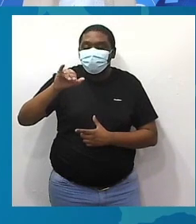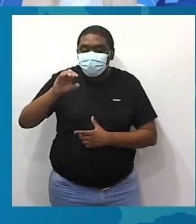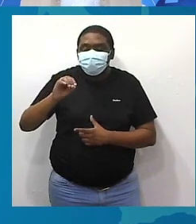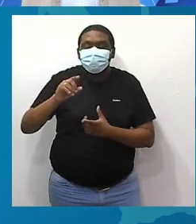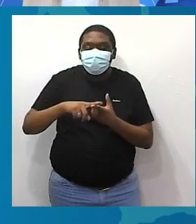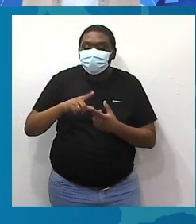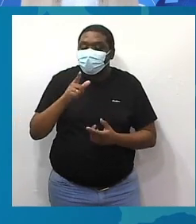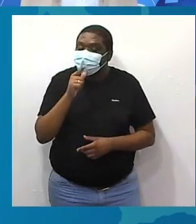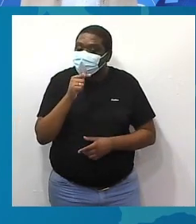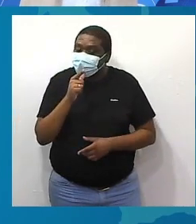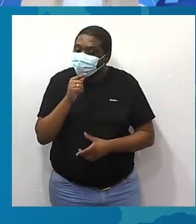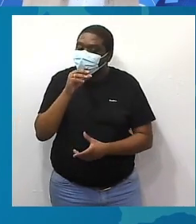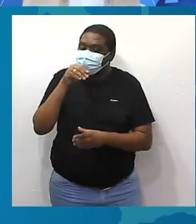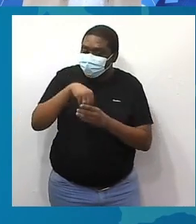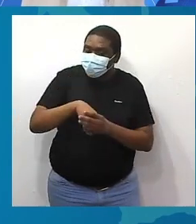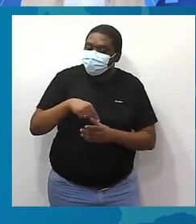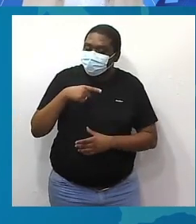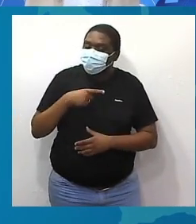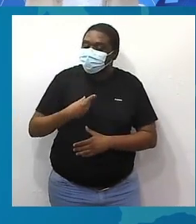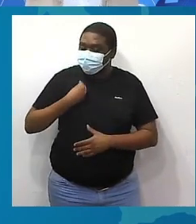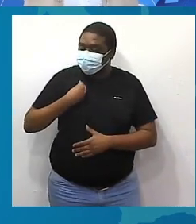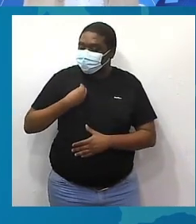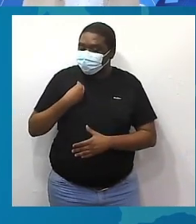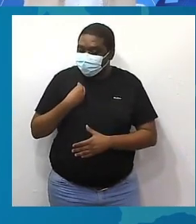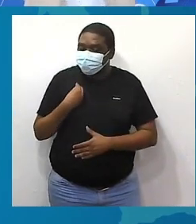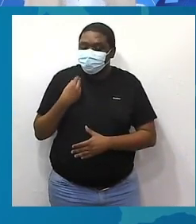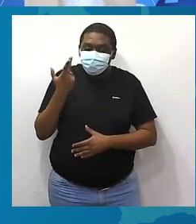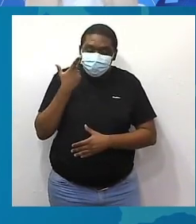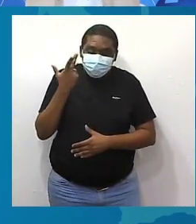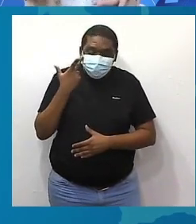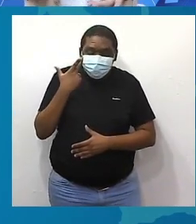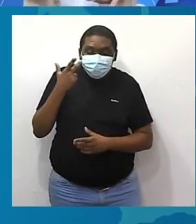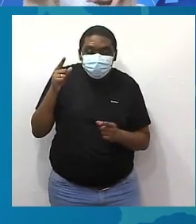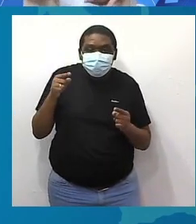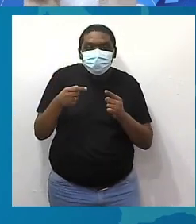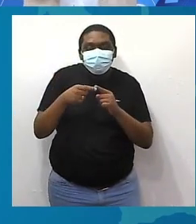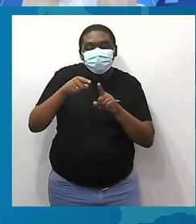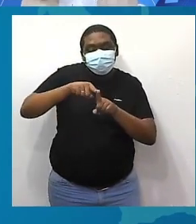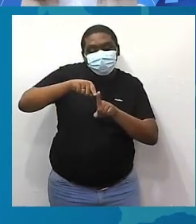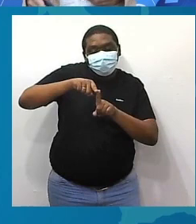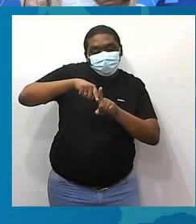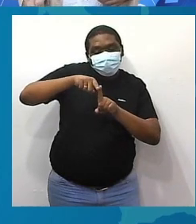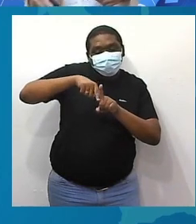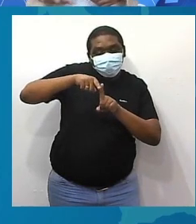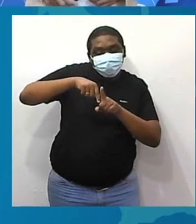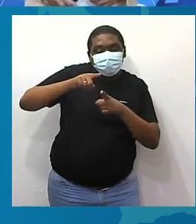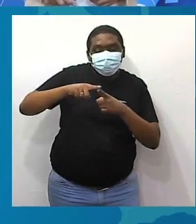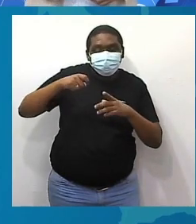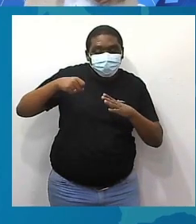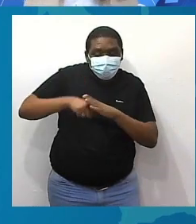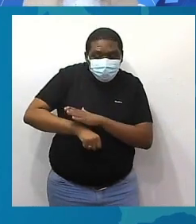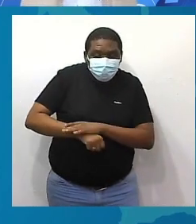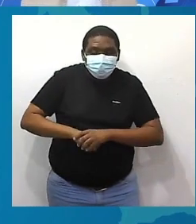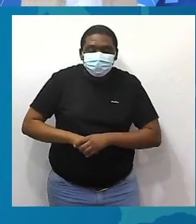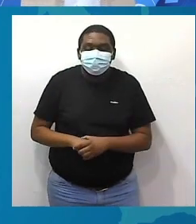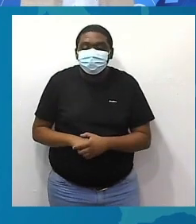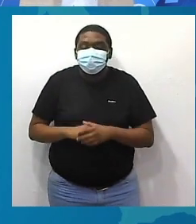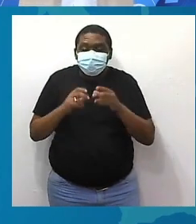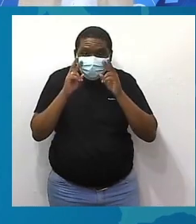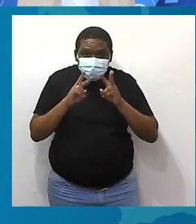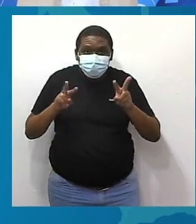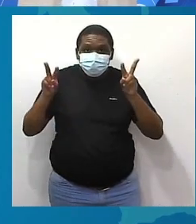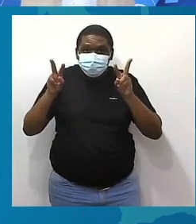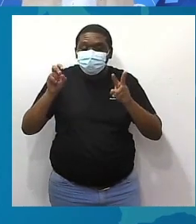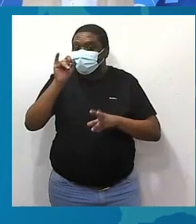líquidos existentes em condições normais, isso de temperatura e de pressão. Aí a gente